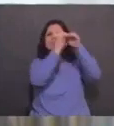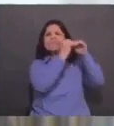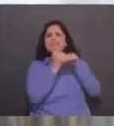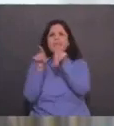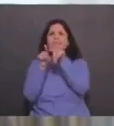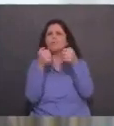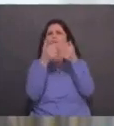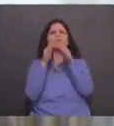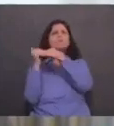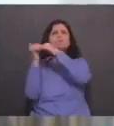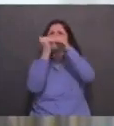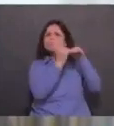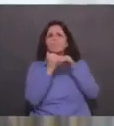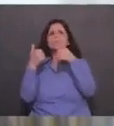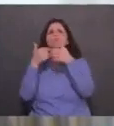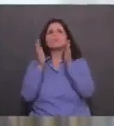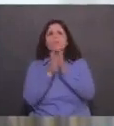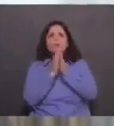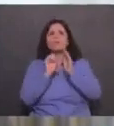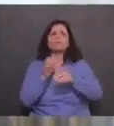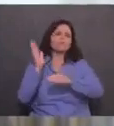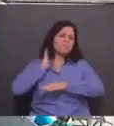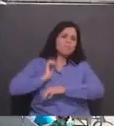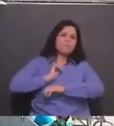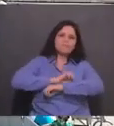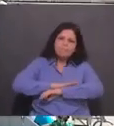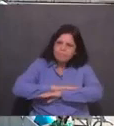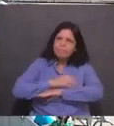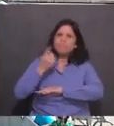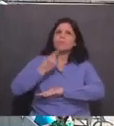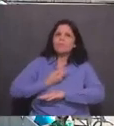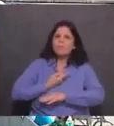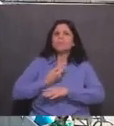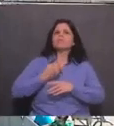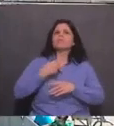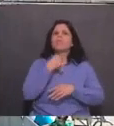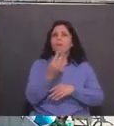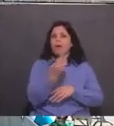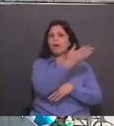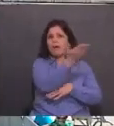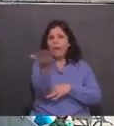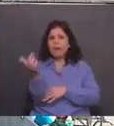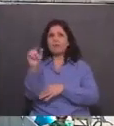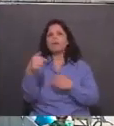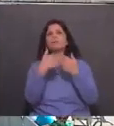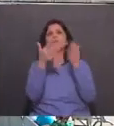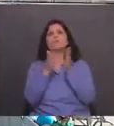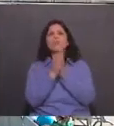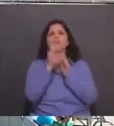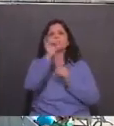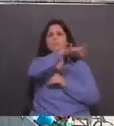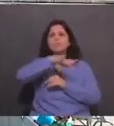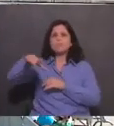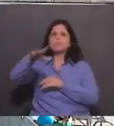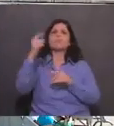irmãos, todos são servos, todos têm voz e todos têm lugar, sempre na